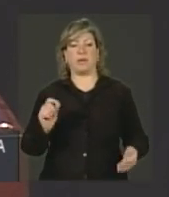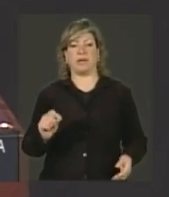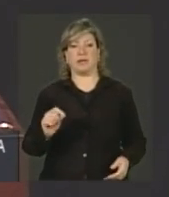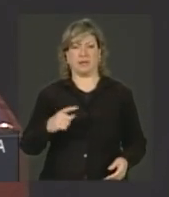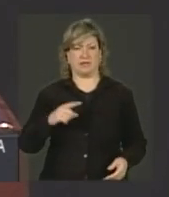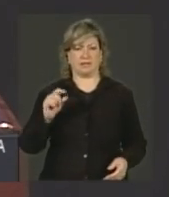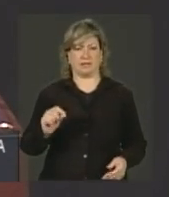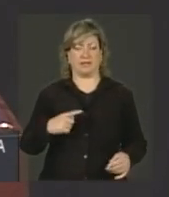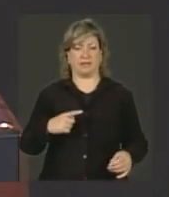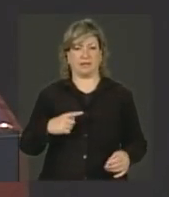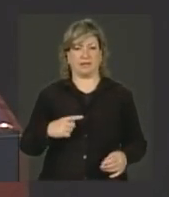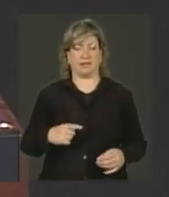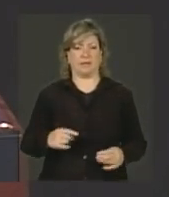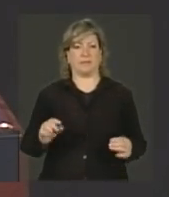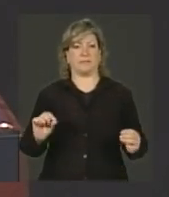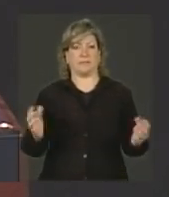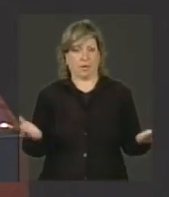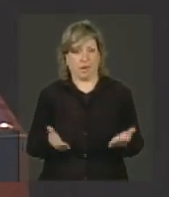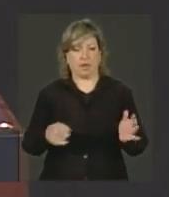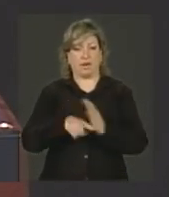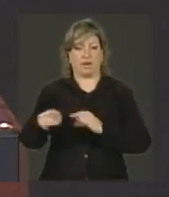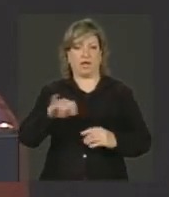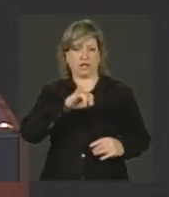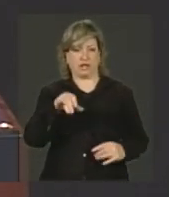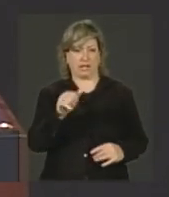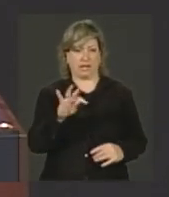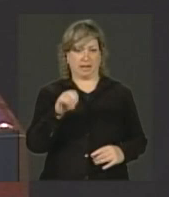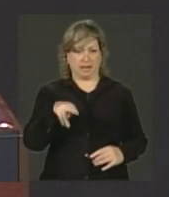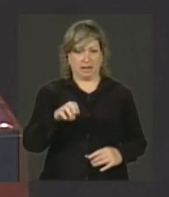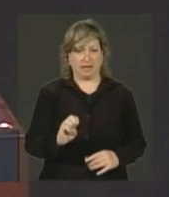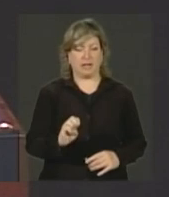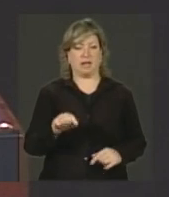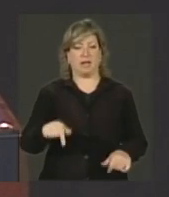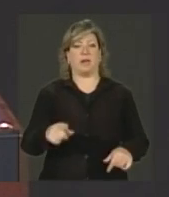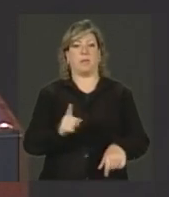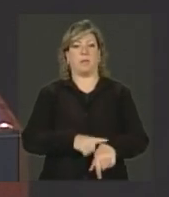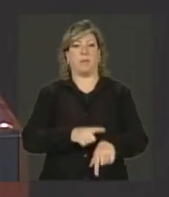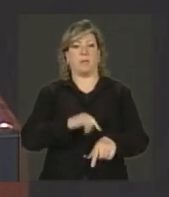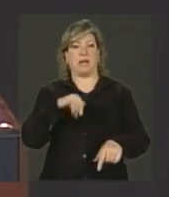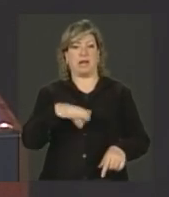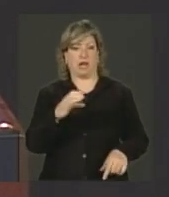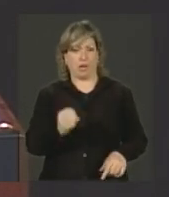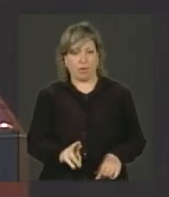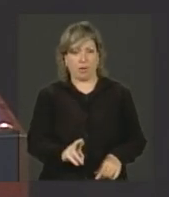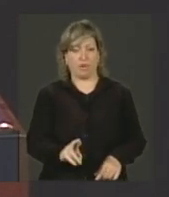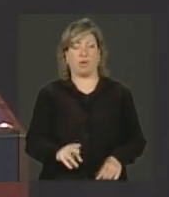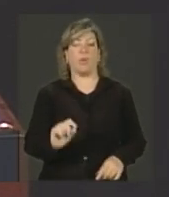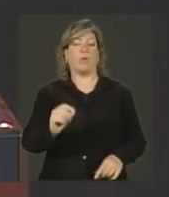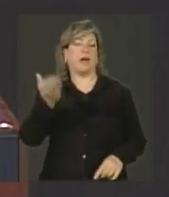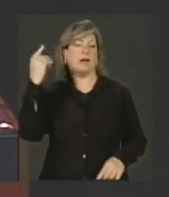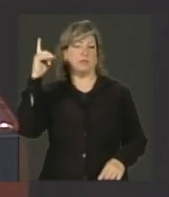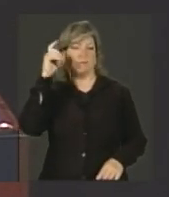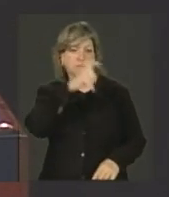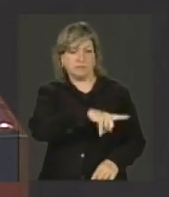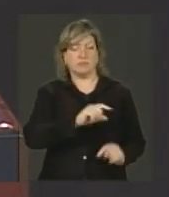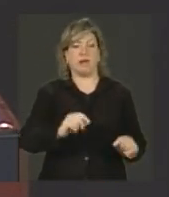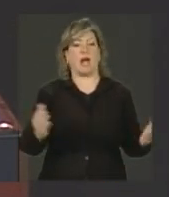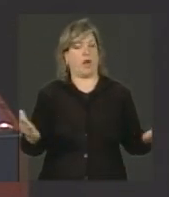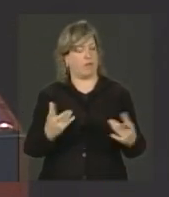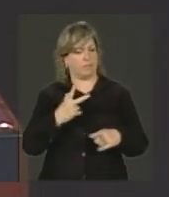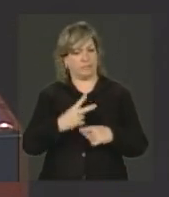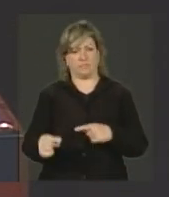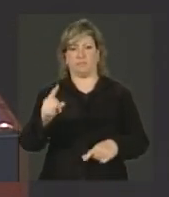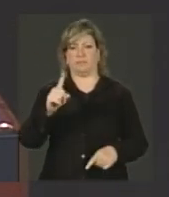Fábio Jatene, os tempos difíceis que o INCOR viveu em anos passados serão definitivamente